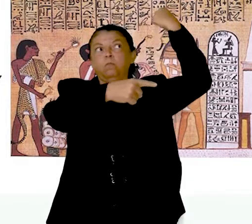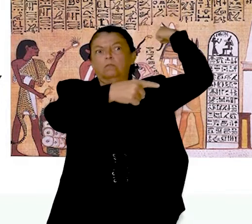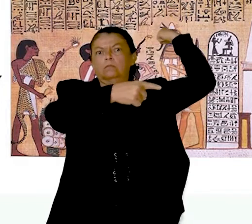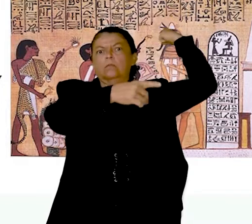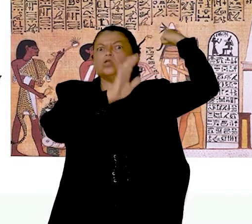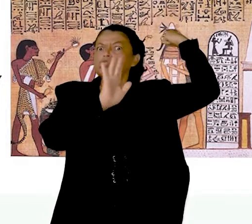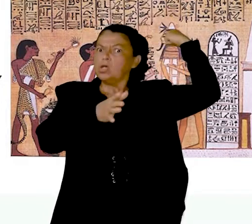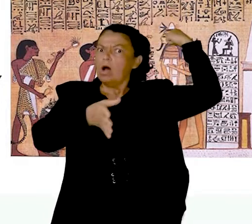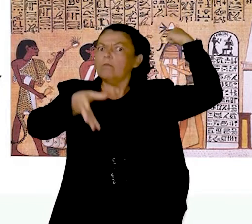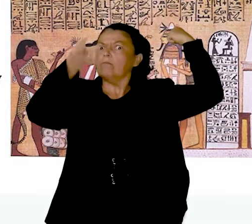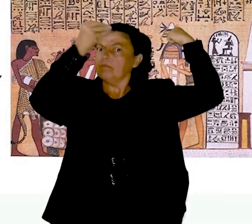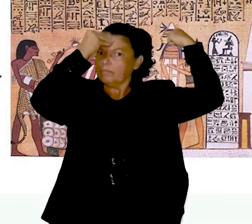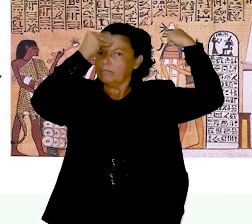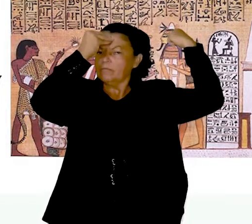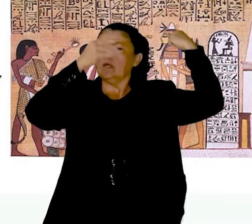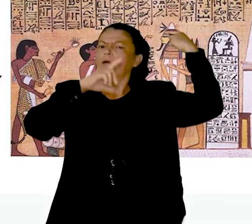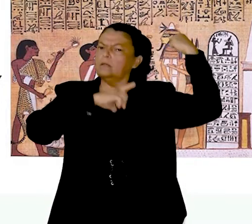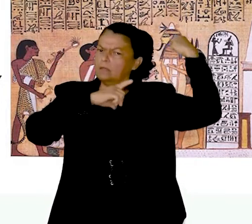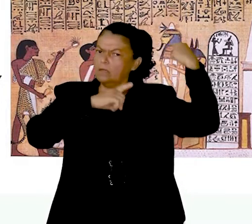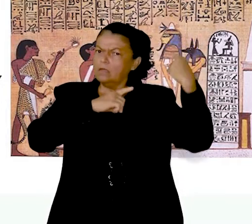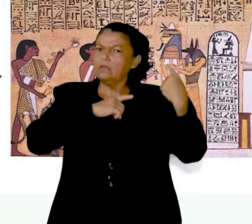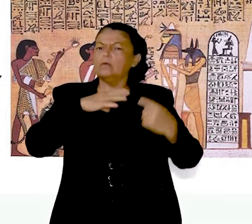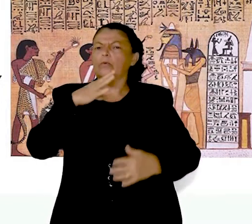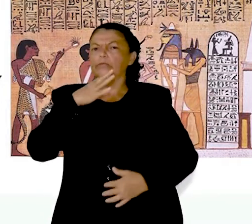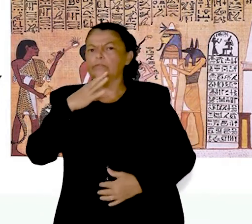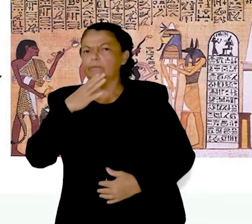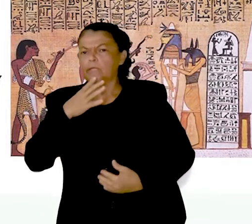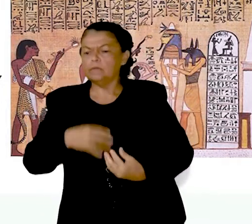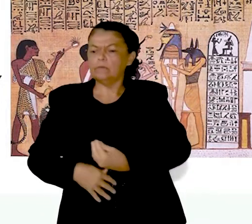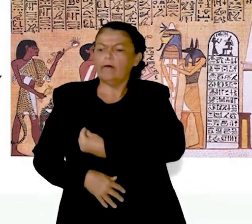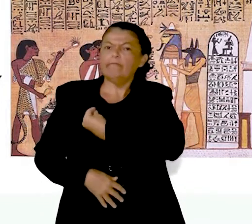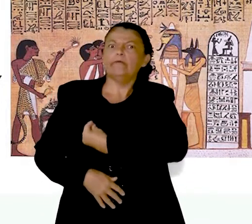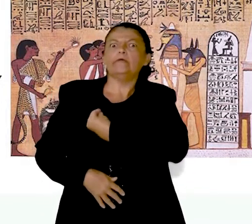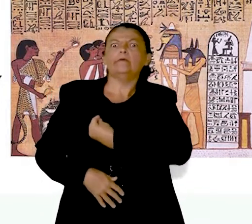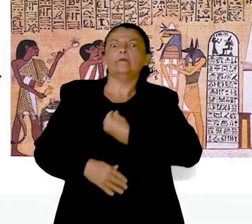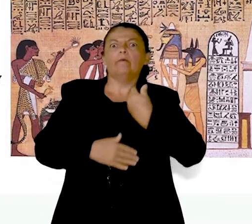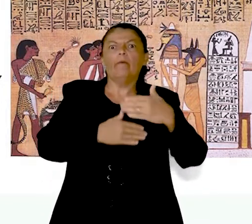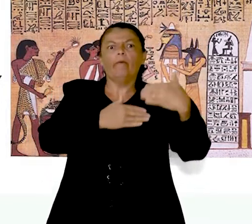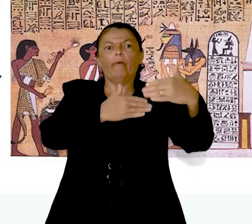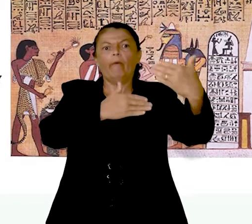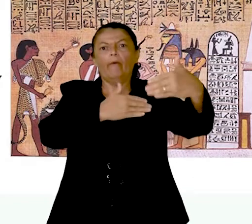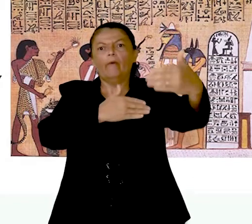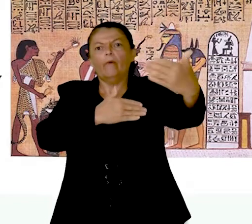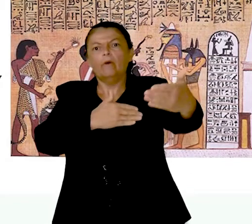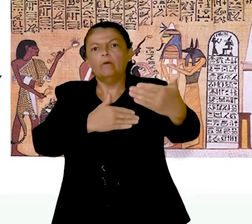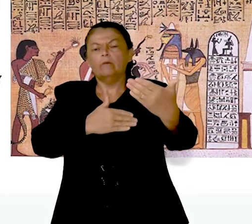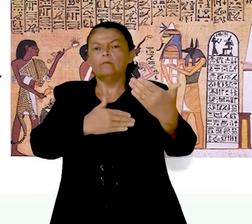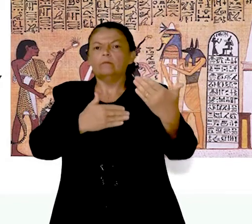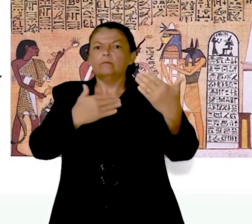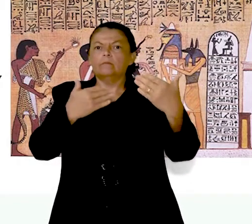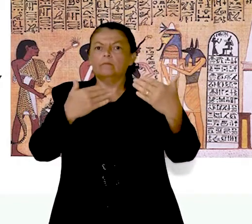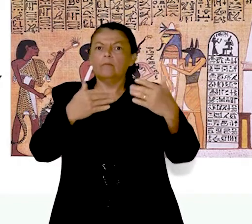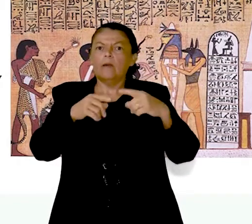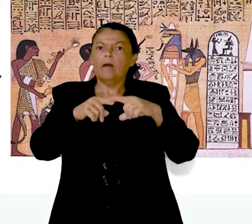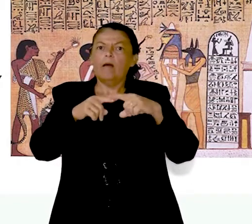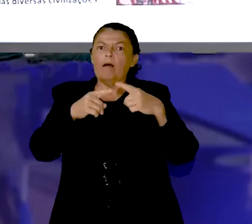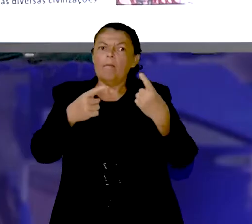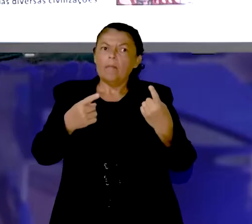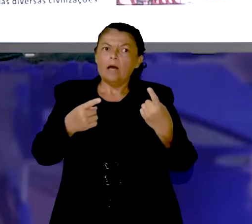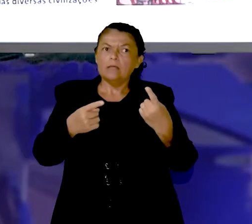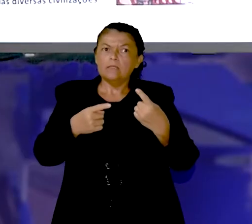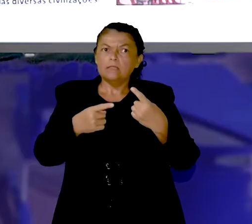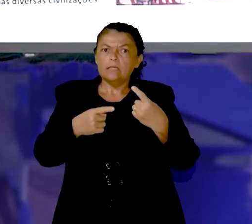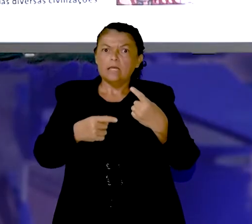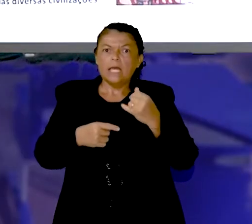essa intenção de prolongar a sua vida, mesmo que não fosse nessa, mas na